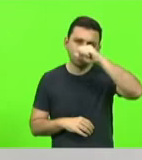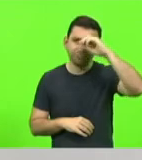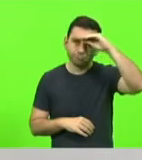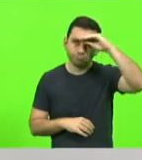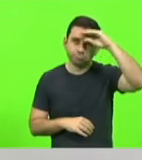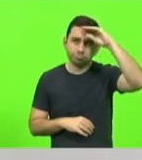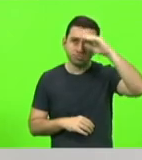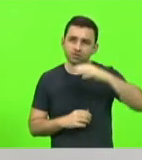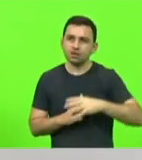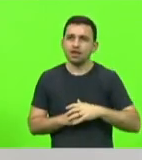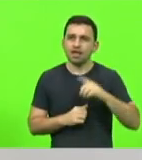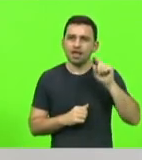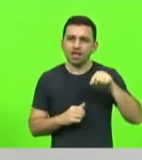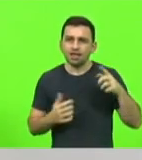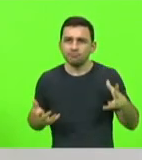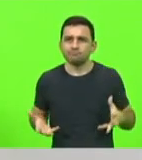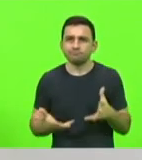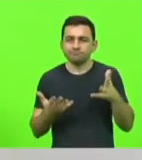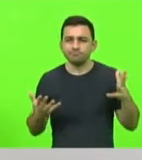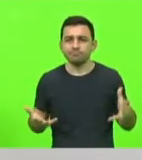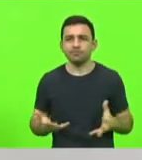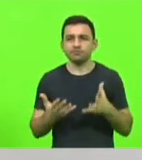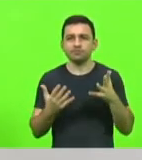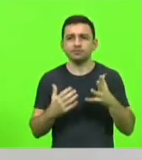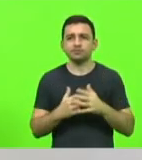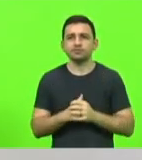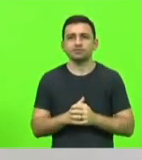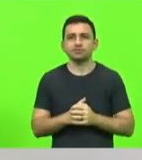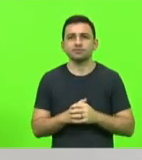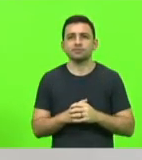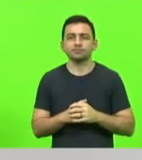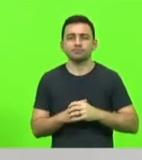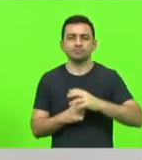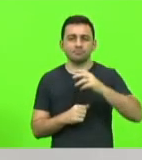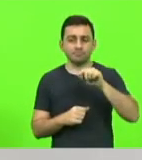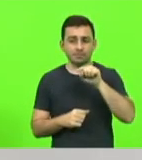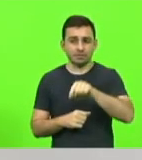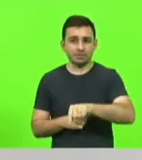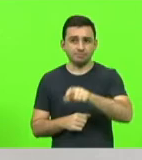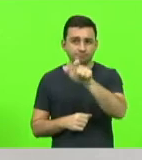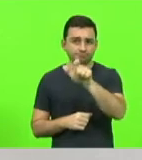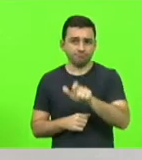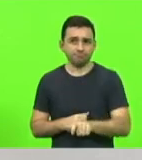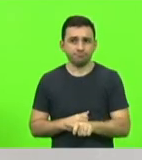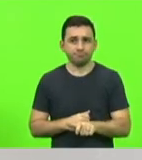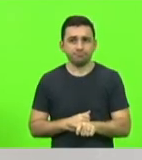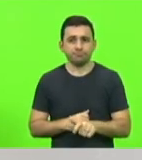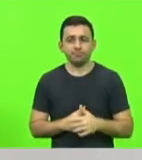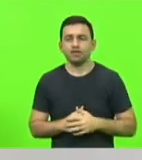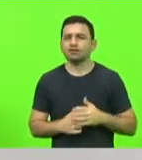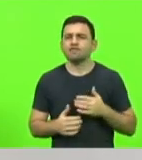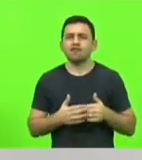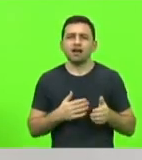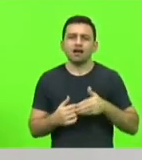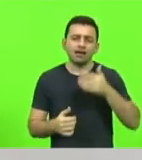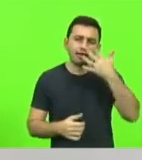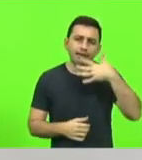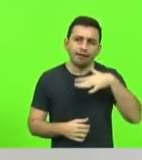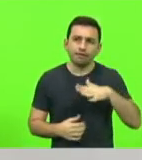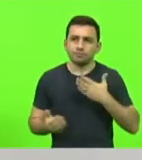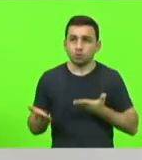é a promoção que a pessoa ou seja, que a criança, que o adolescente